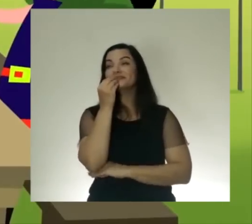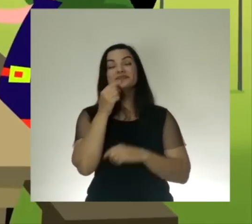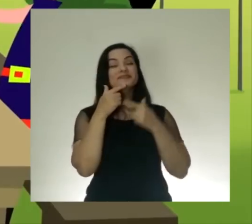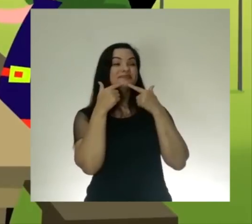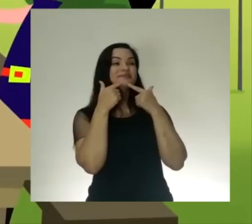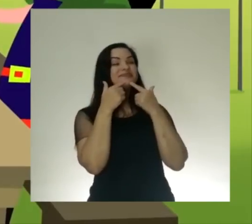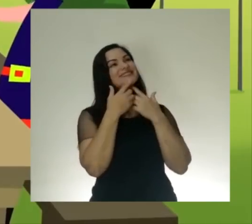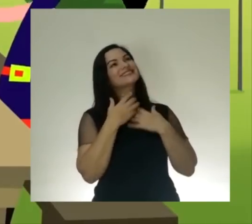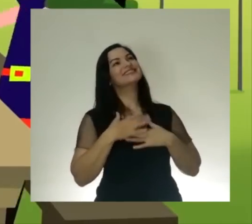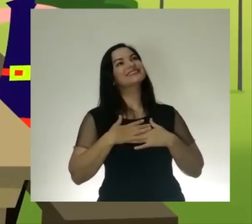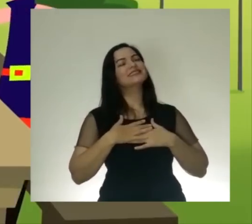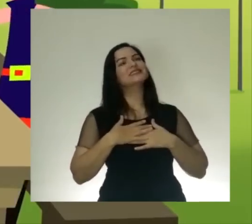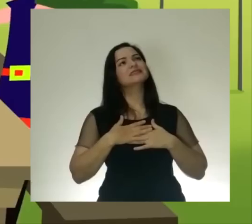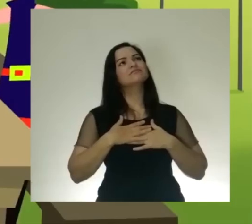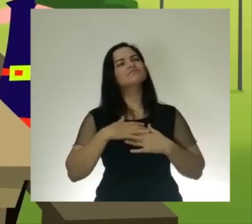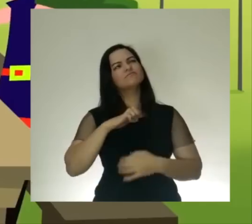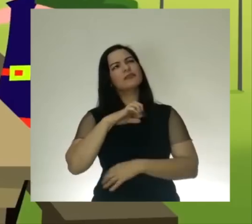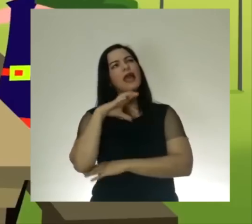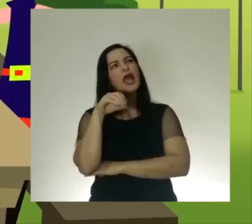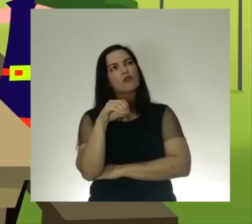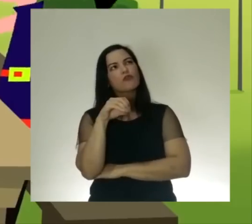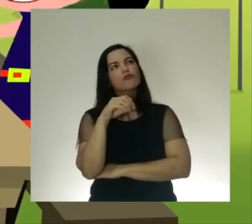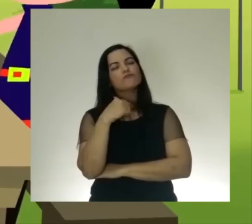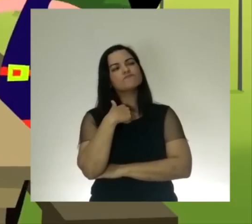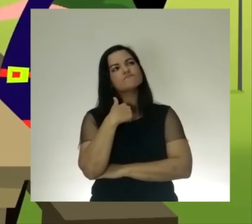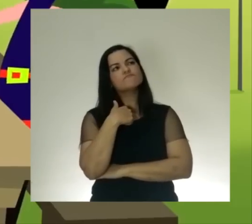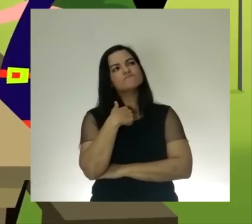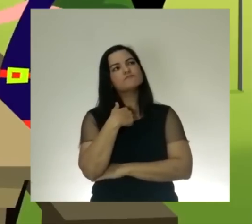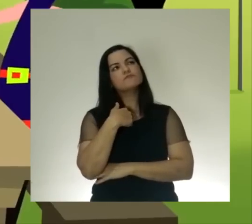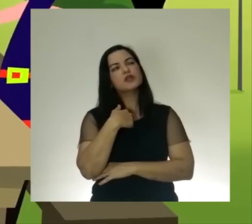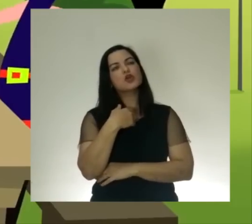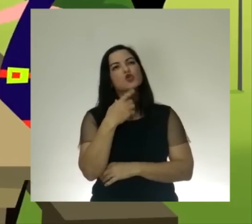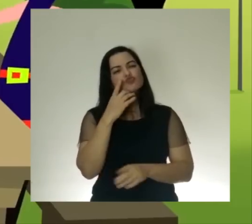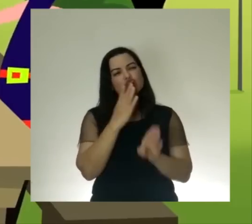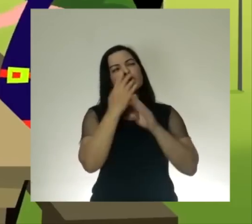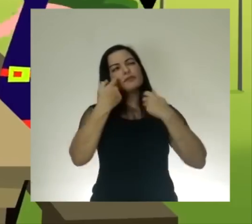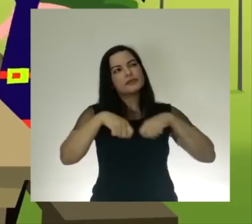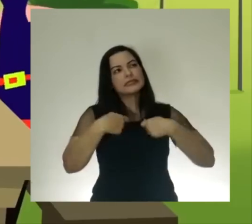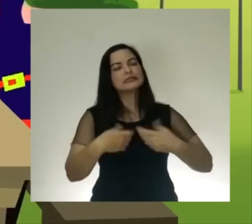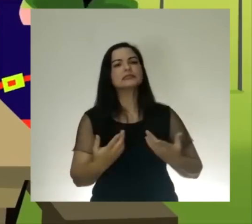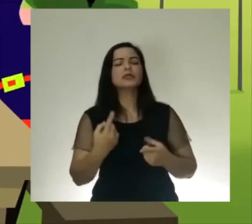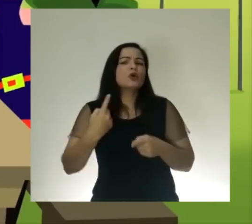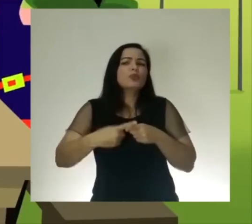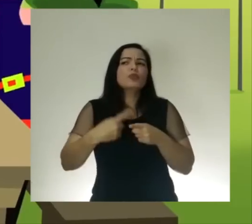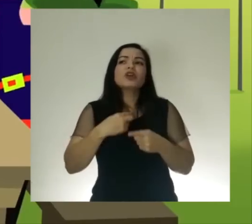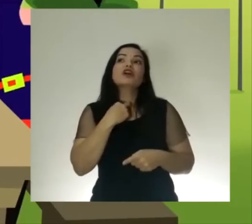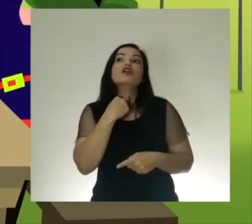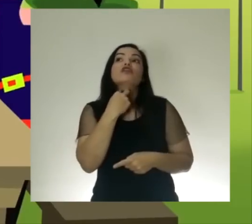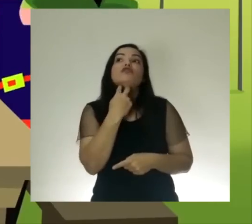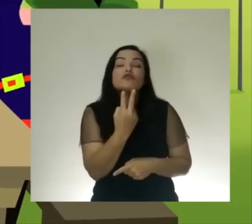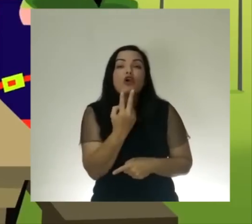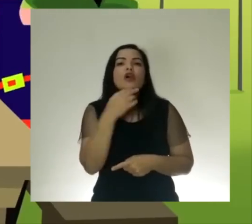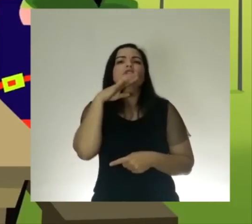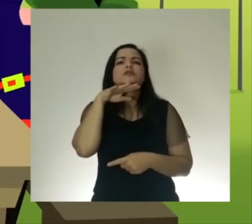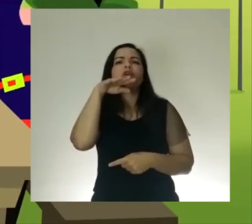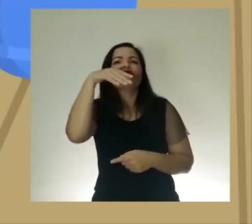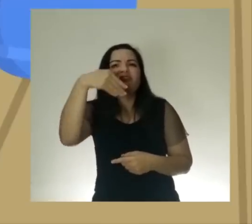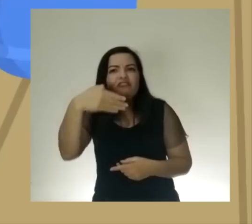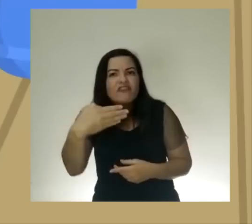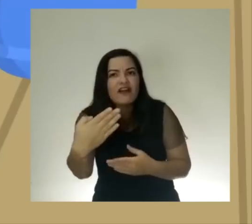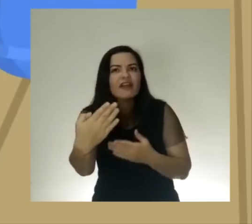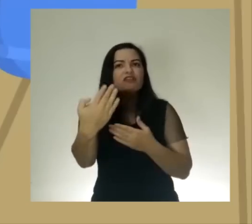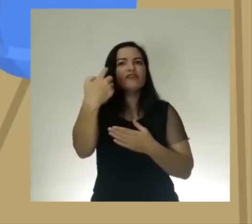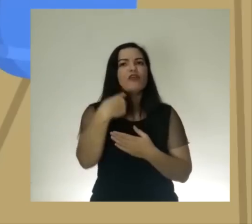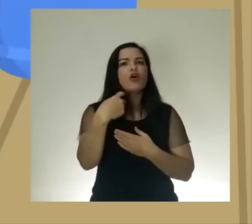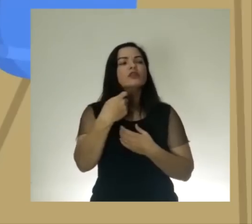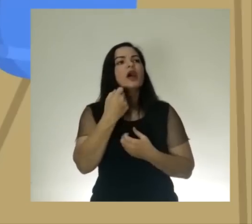Eu preciso saber o que é um eco. Por que será que nossa voz ecoa em alguns lugares e em outros não?